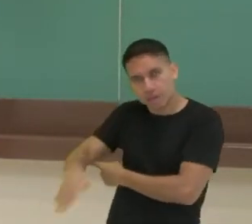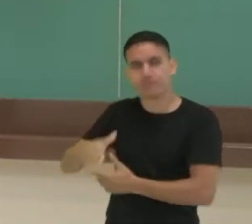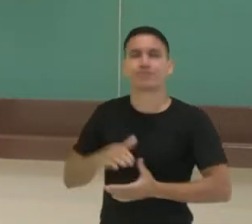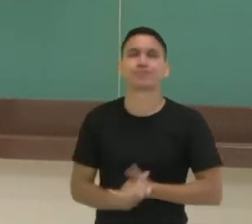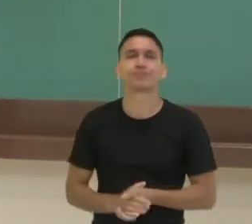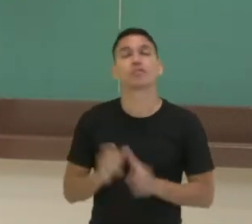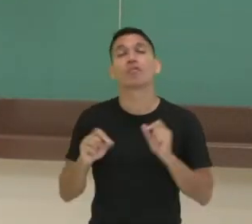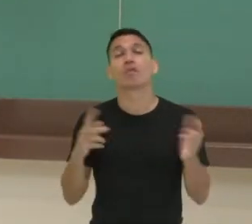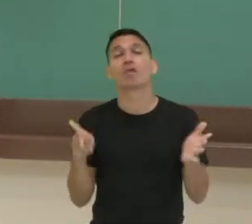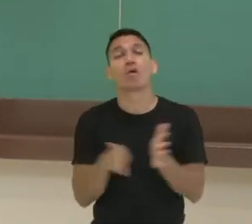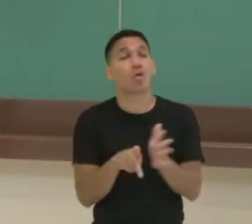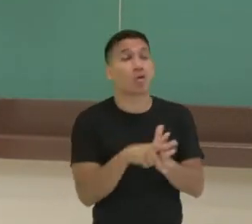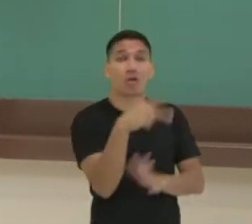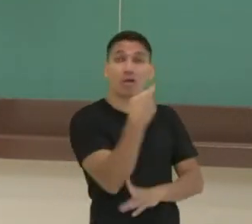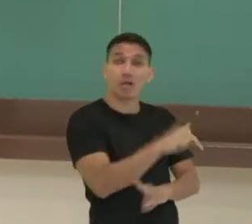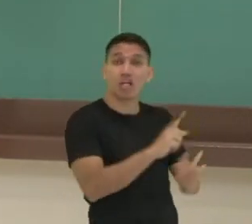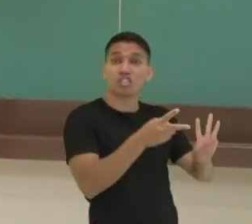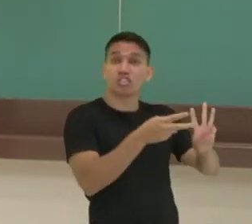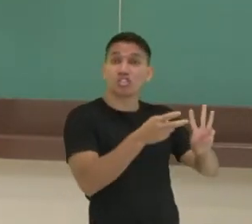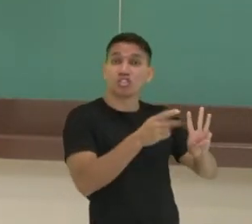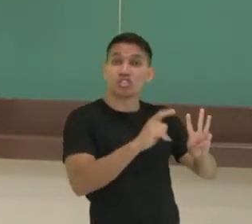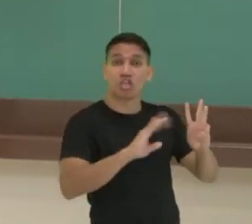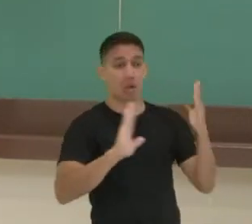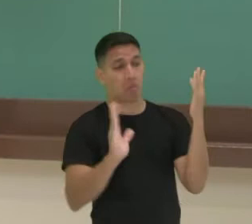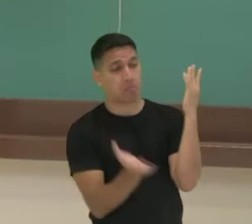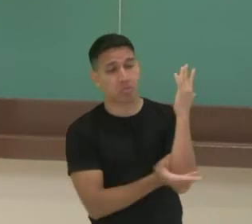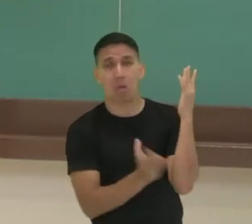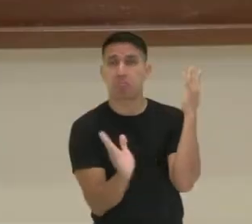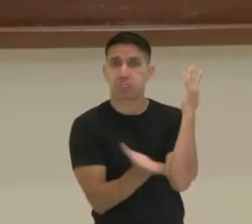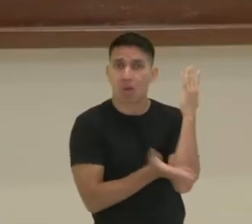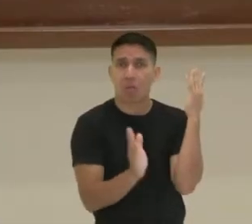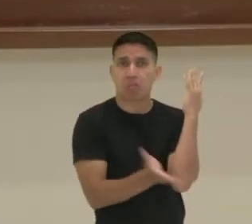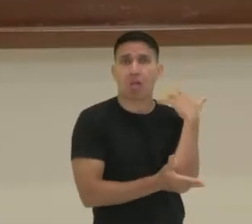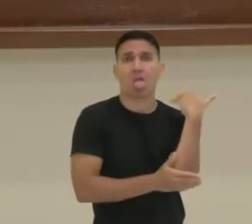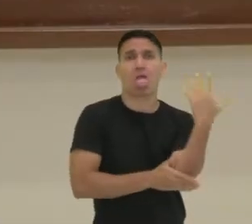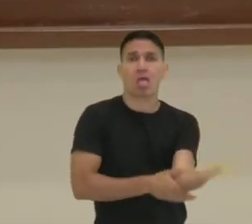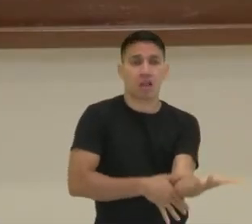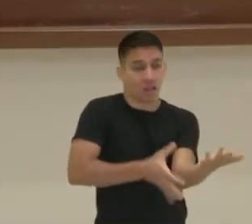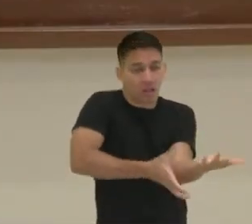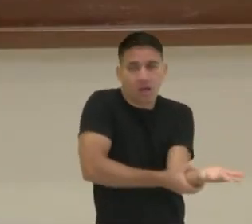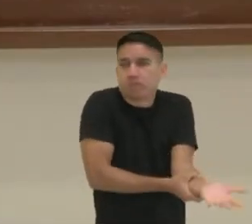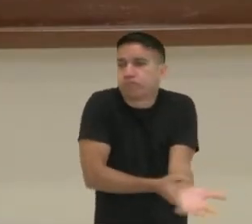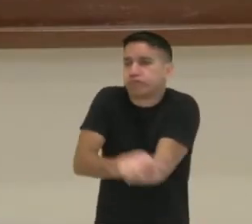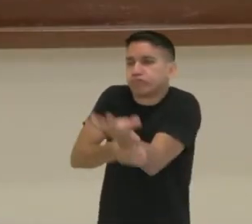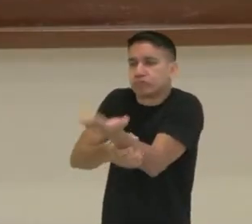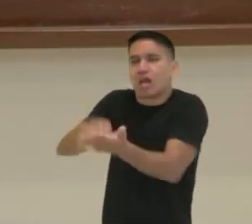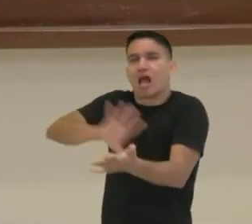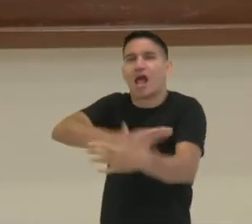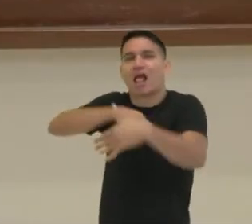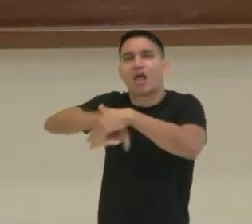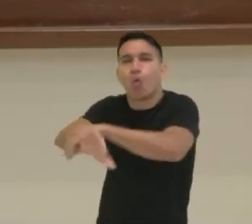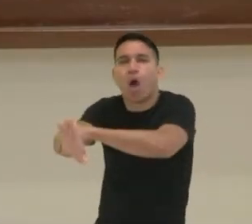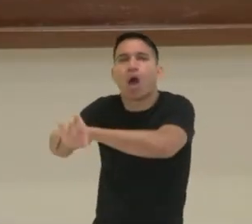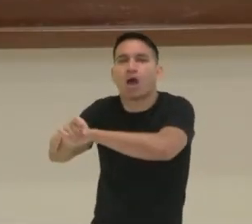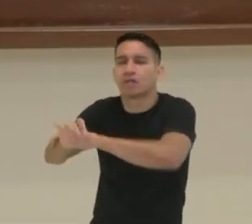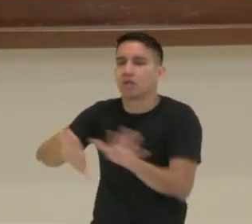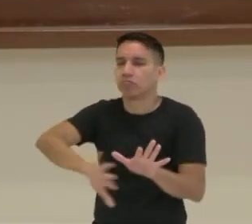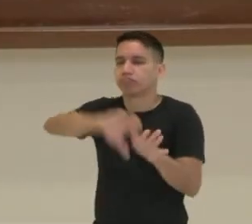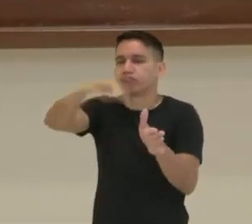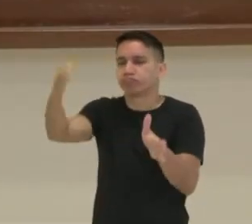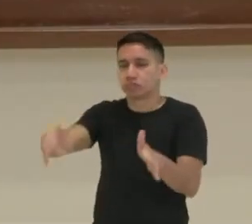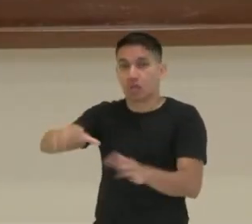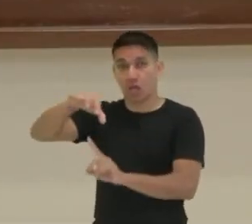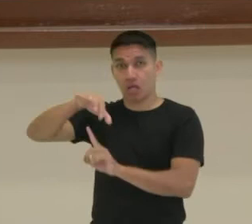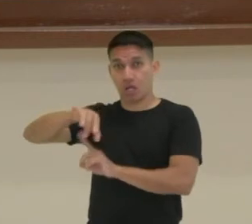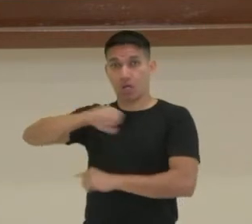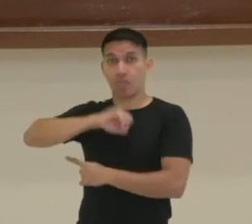Eram os indígenas que cortavam então e transportavam os troncos até as feitorias. Então o rei de Portugal autorizou a construção dessas